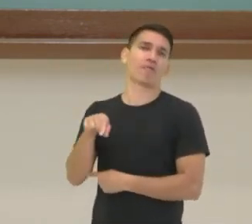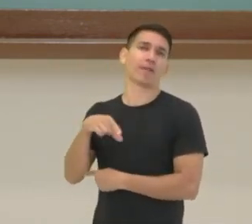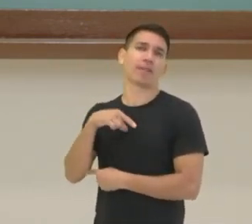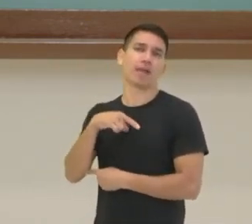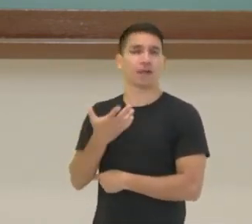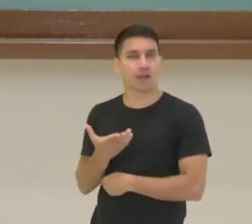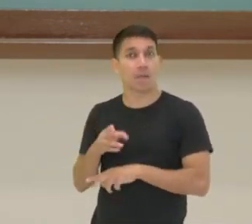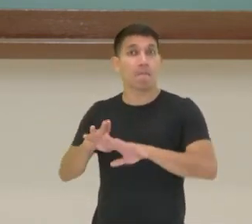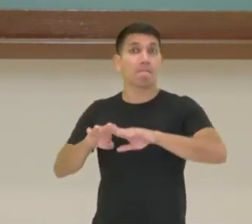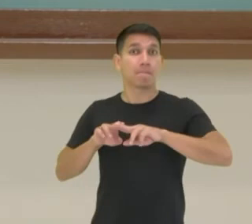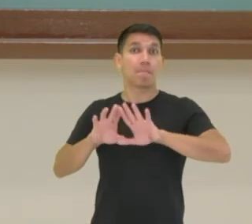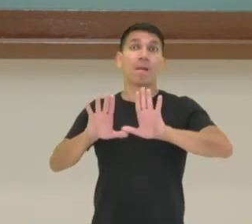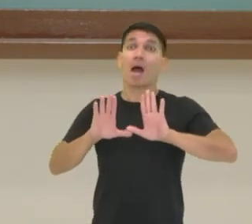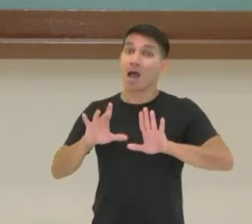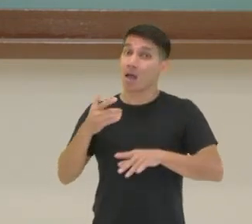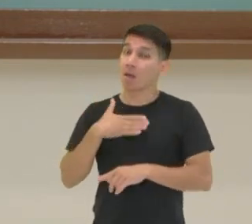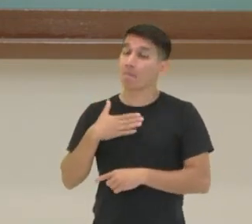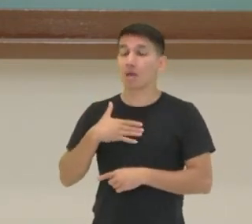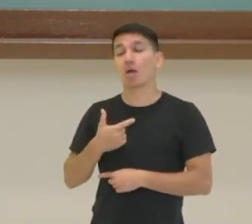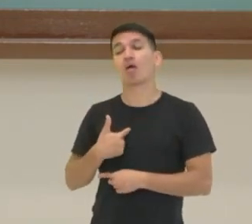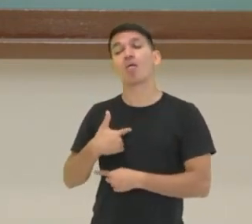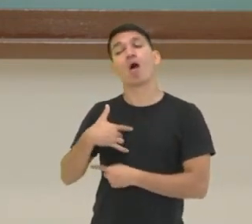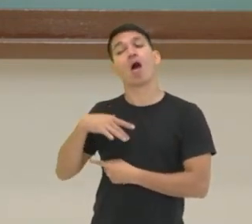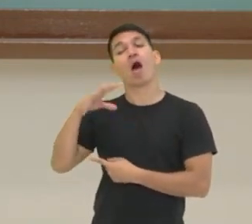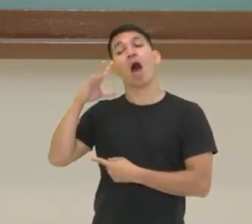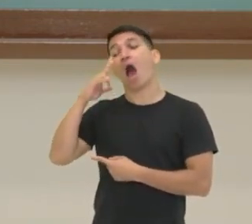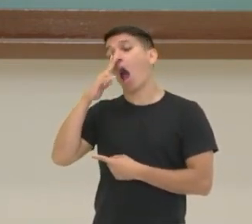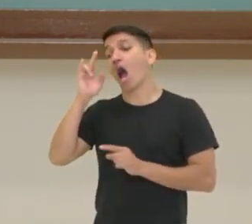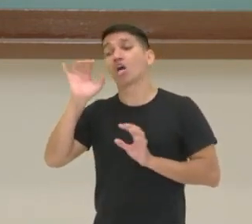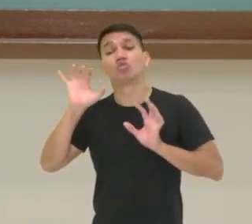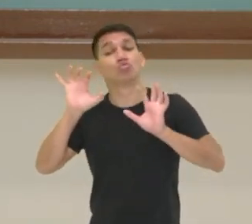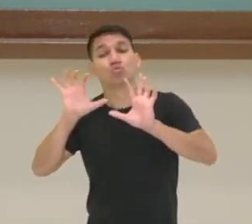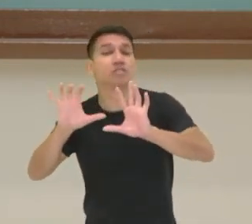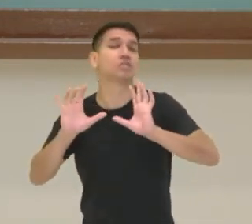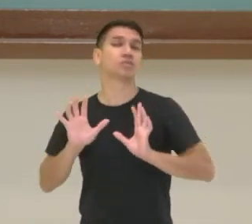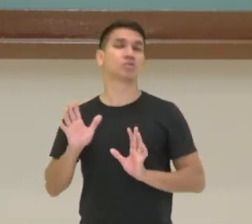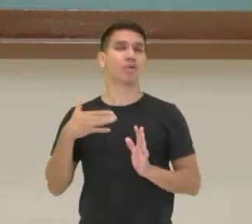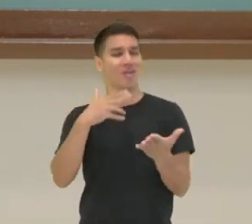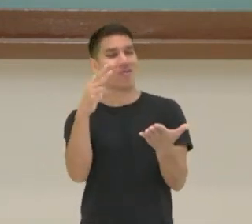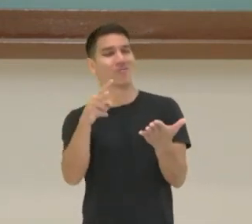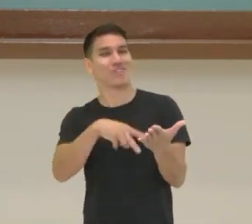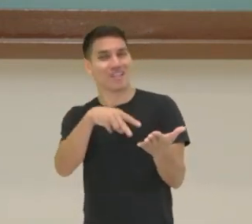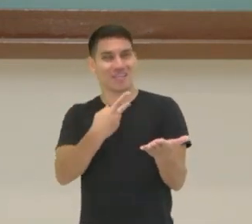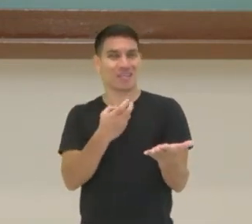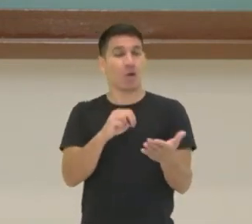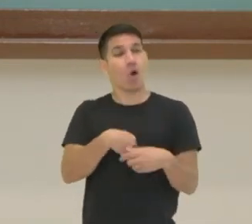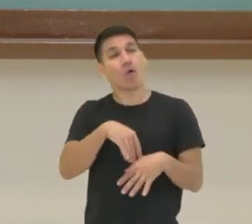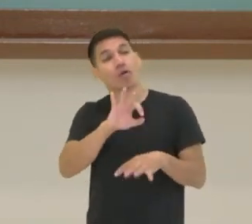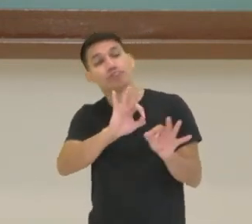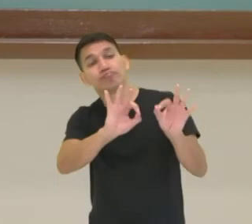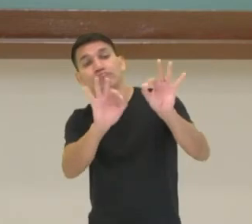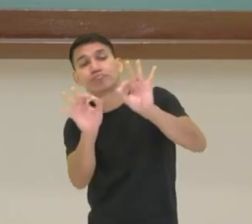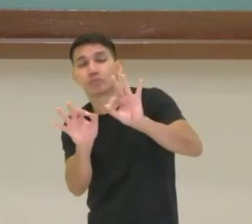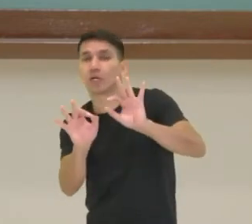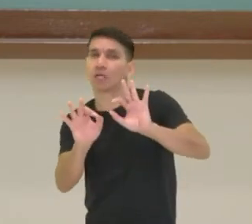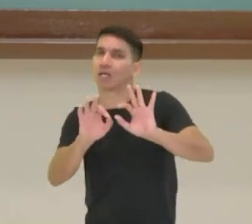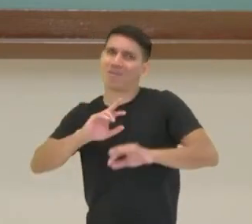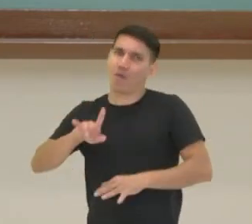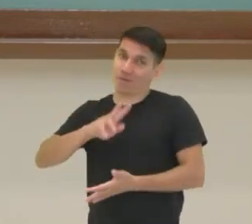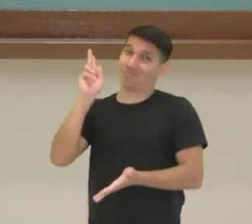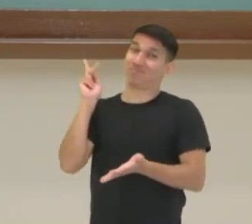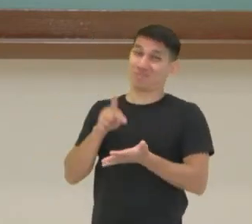eu tiro a minha conclusão a respeito de algo que eu li, de algo que eu vi, né? Então, não é